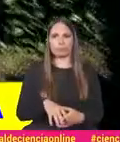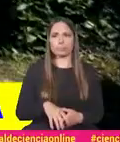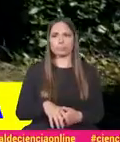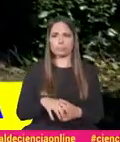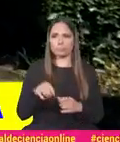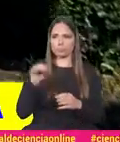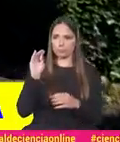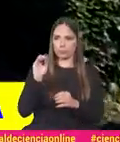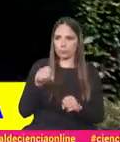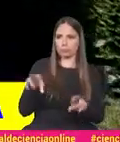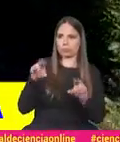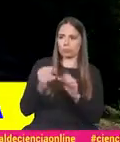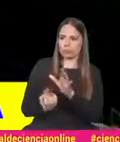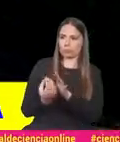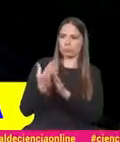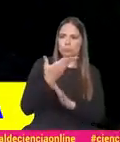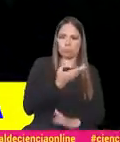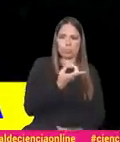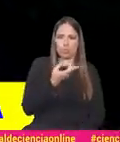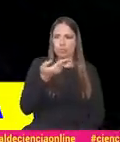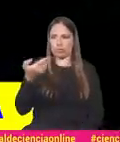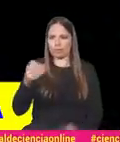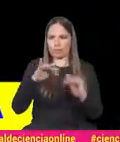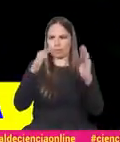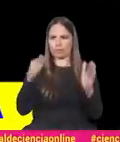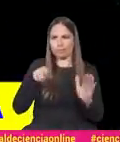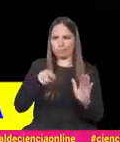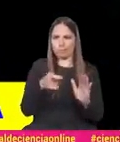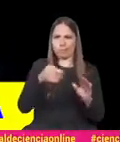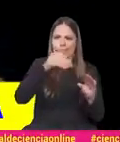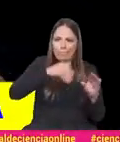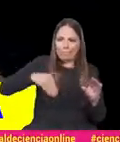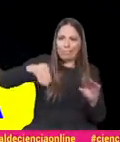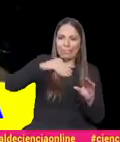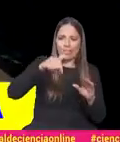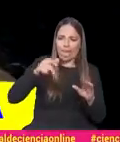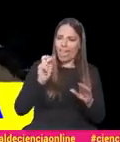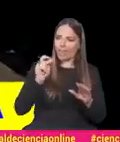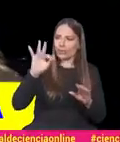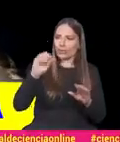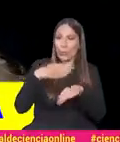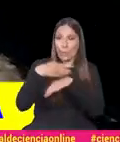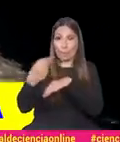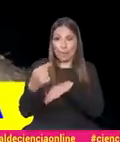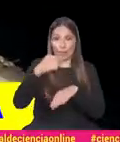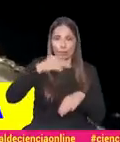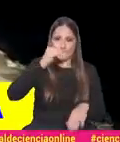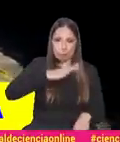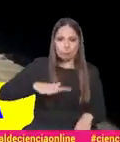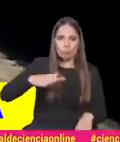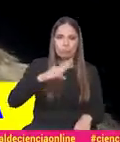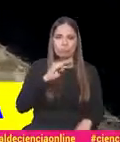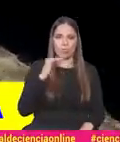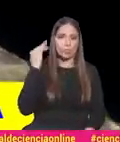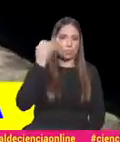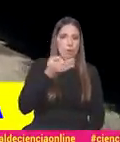em 1977 e é um cofre gigante de sementes. Hoje, mais de 40 anos depois, estamos localizados em São